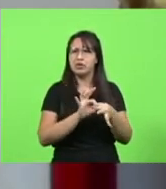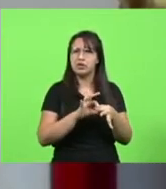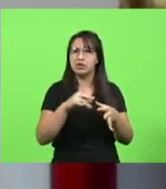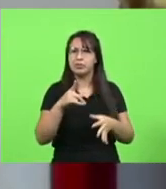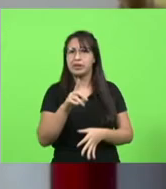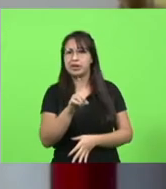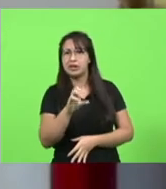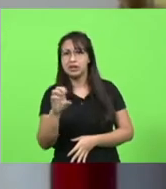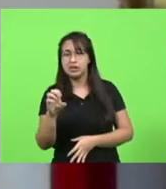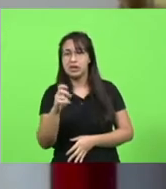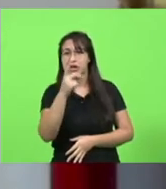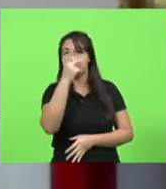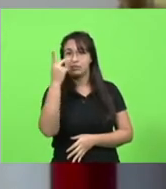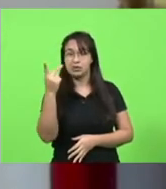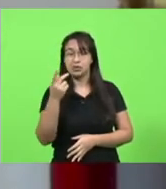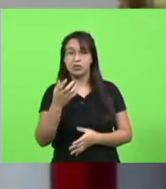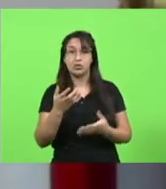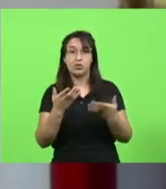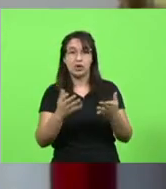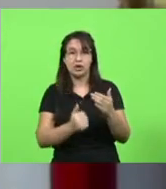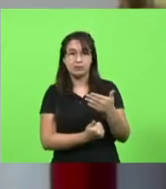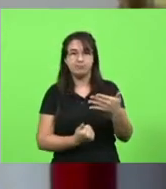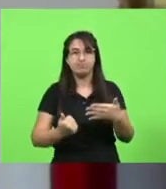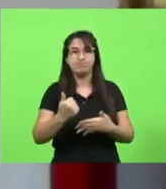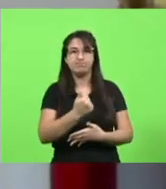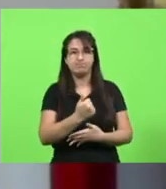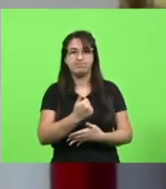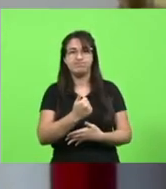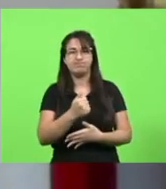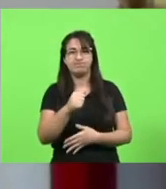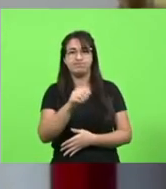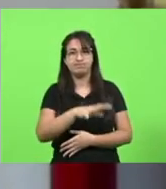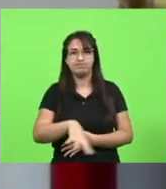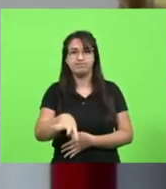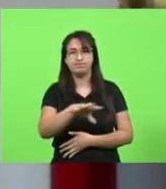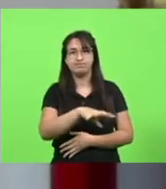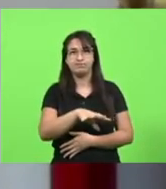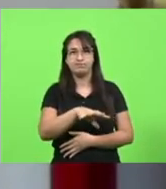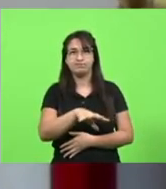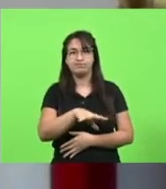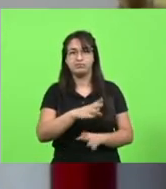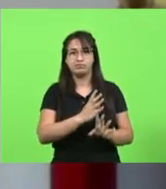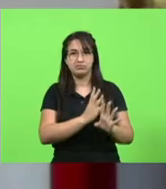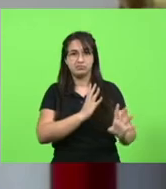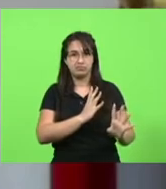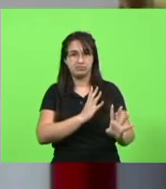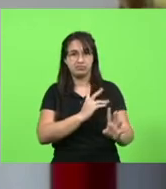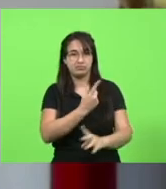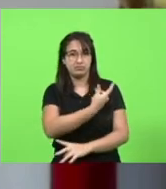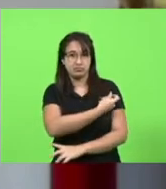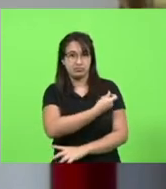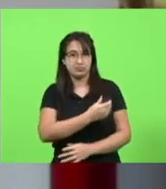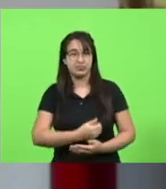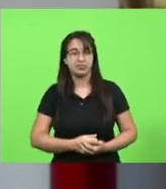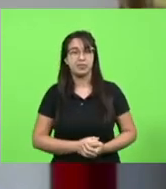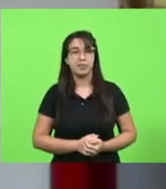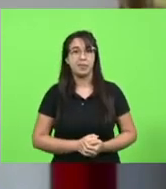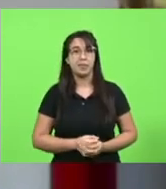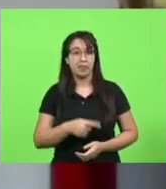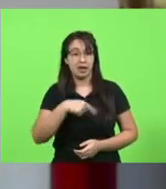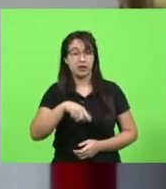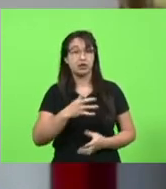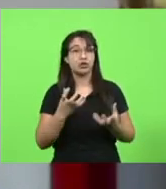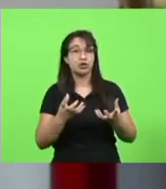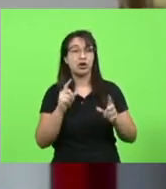para estabelecer a priorização dentro das pessoas dentro da fila de vacinação. Então, o que nós queremos é assim,